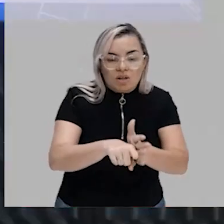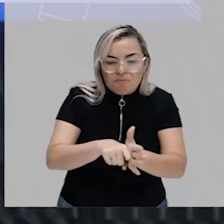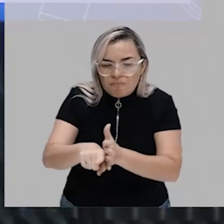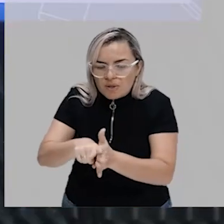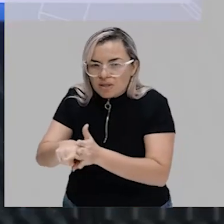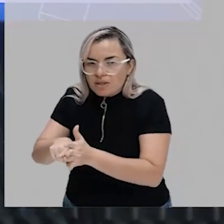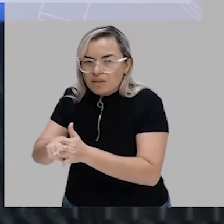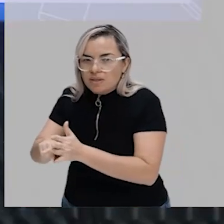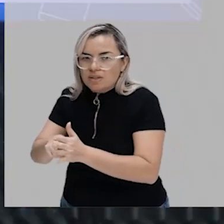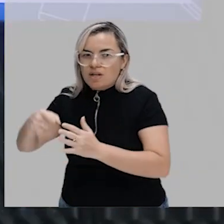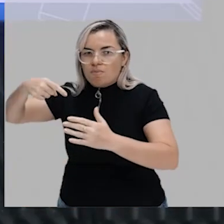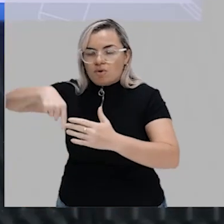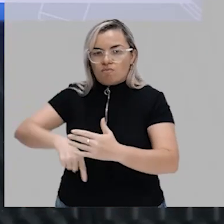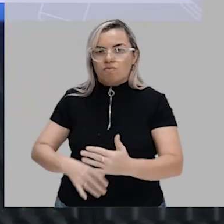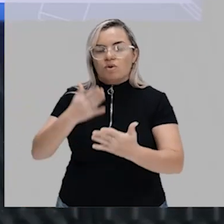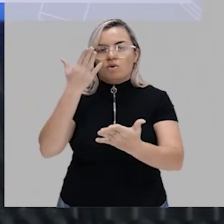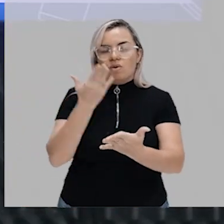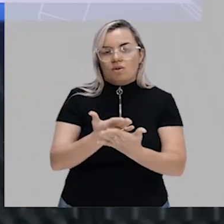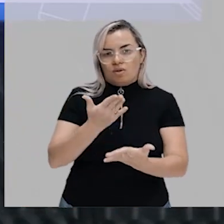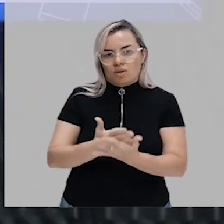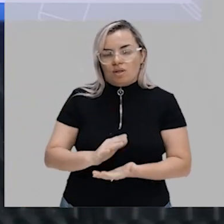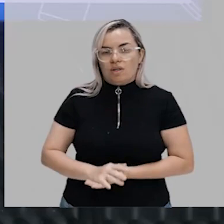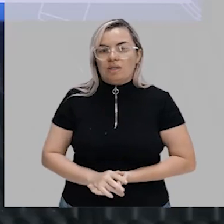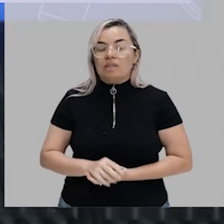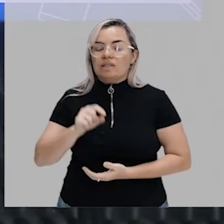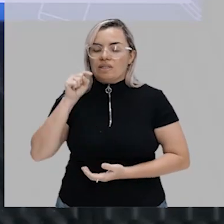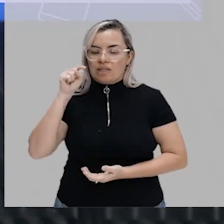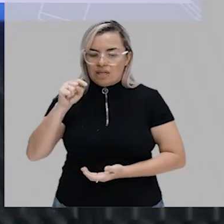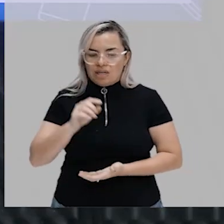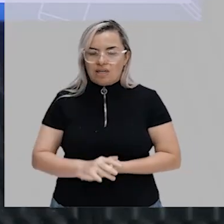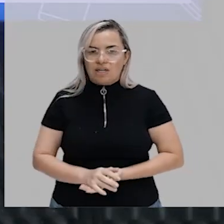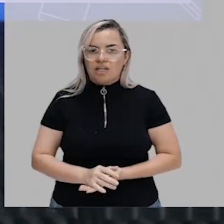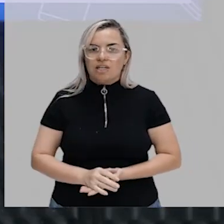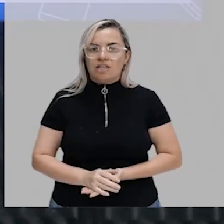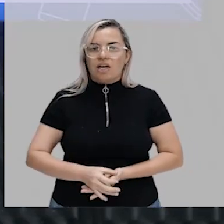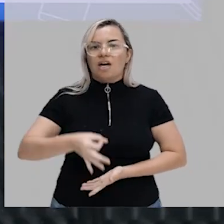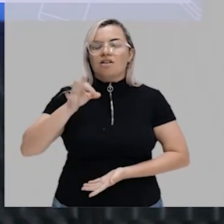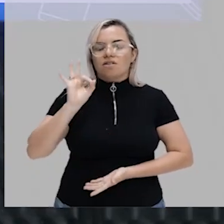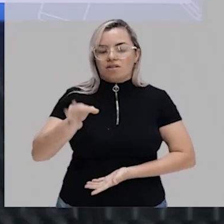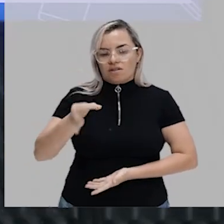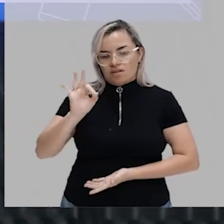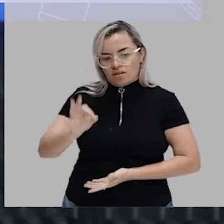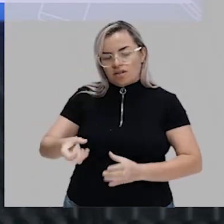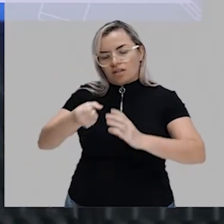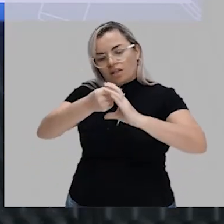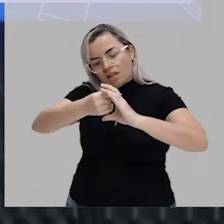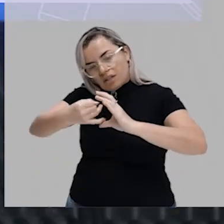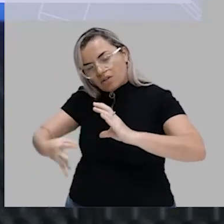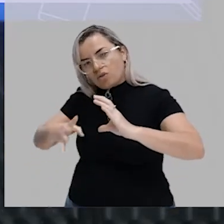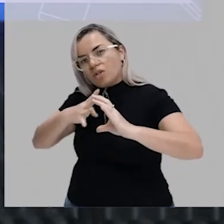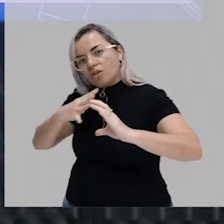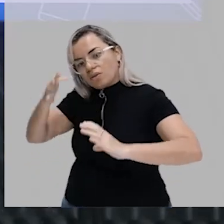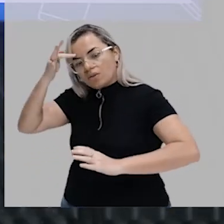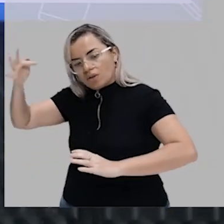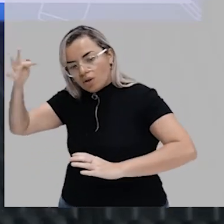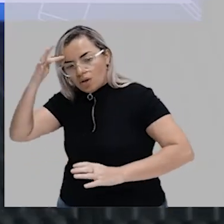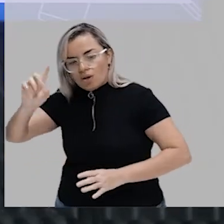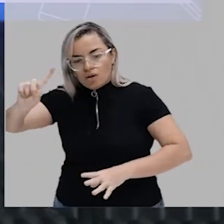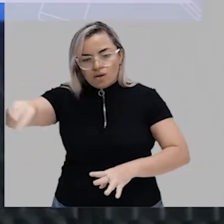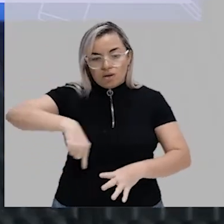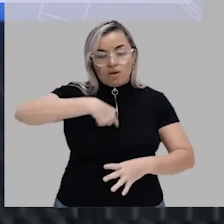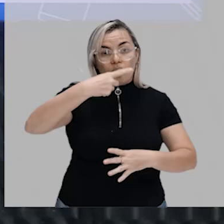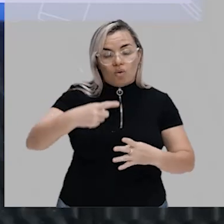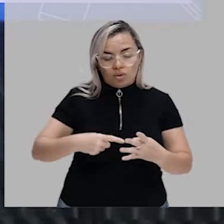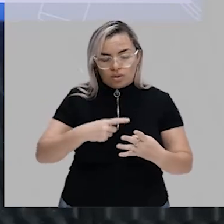problema. Daí a gente afirmar que a radicalidade é uma característica da filosofia. Outra característica é